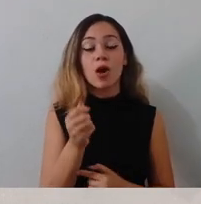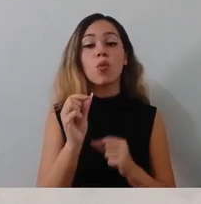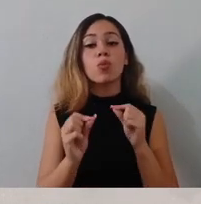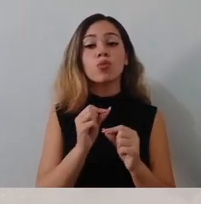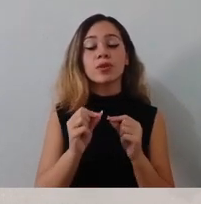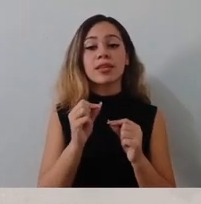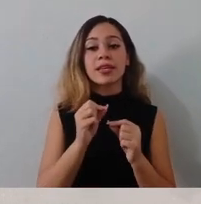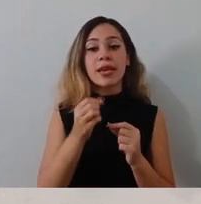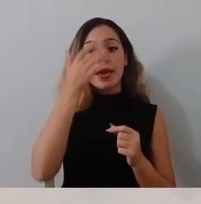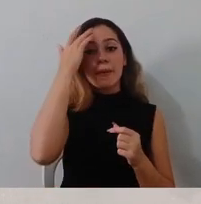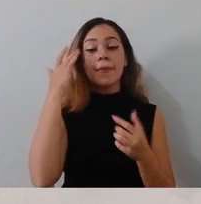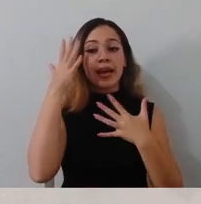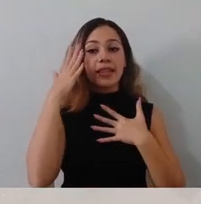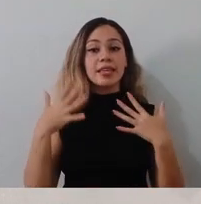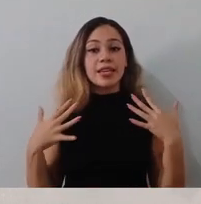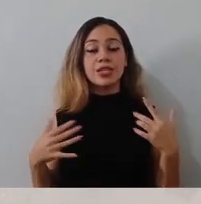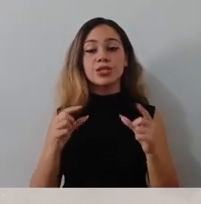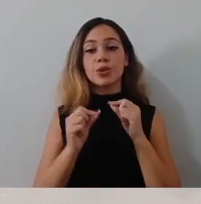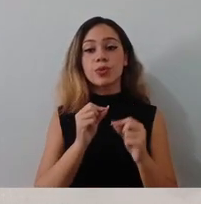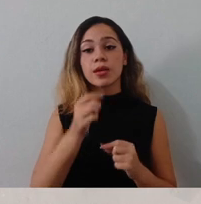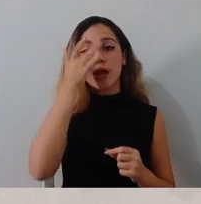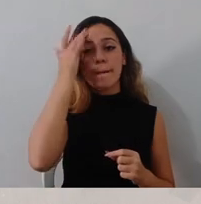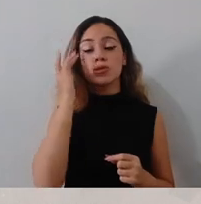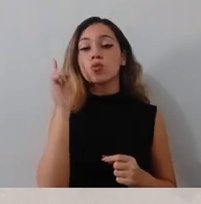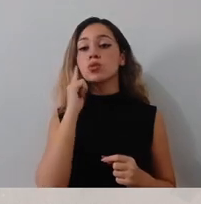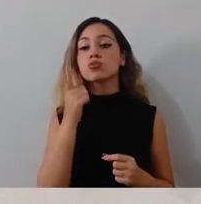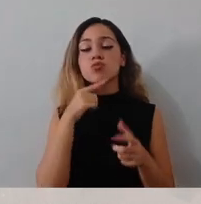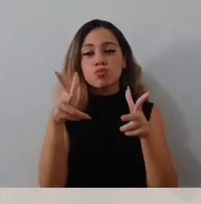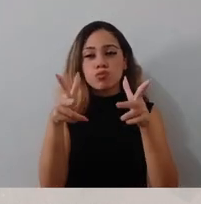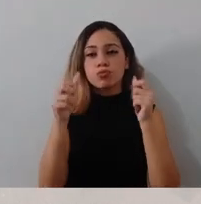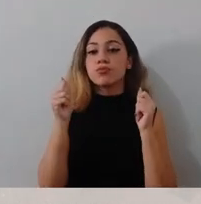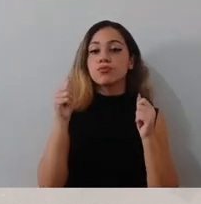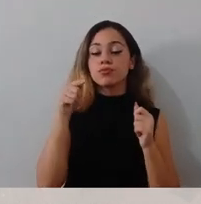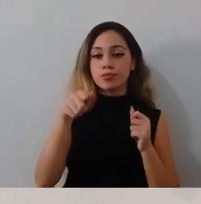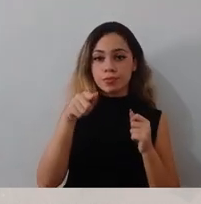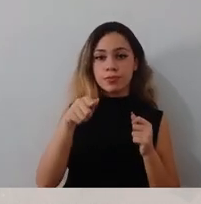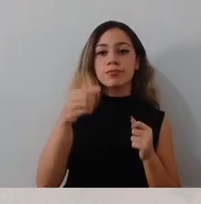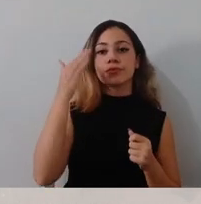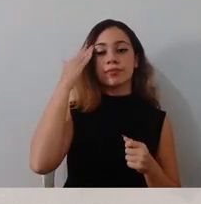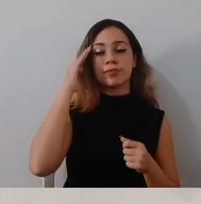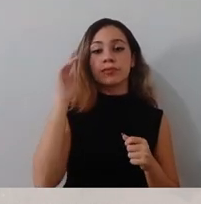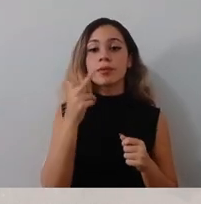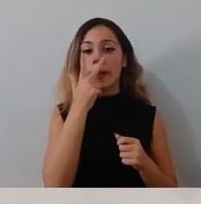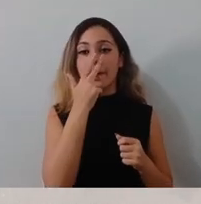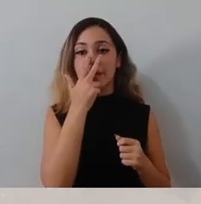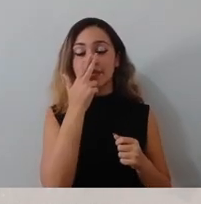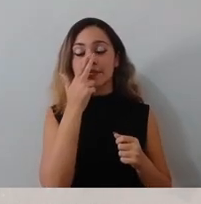de Libras é uma característica que a pessoa surda vai perceber em